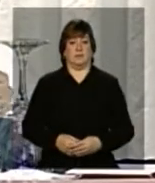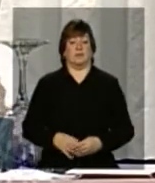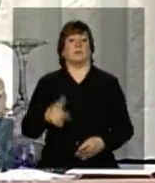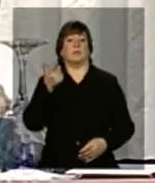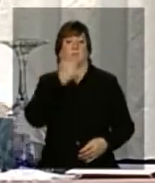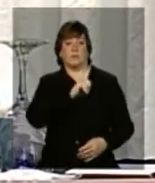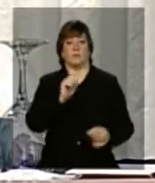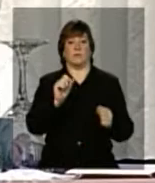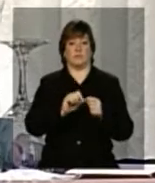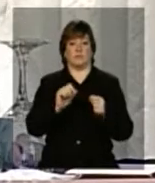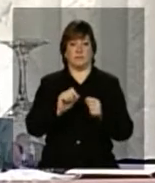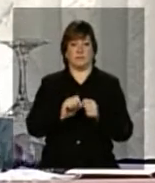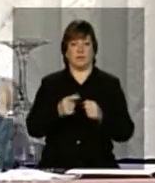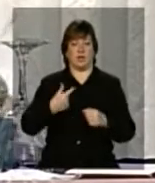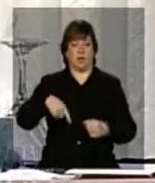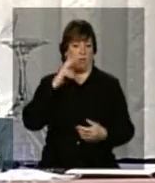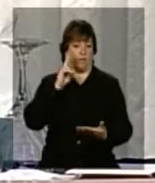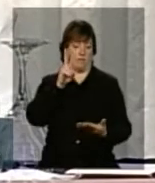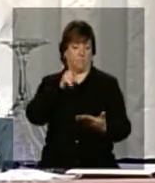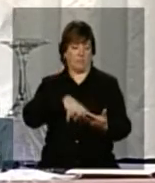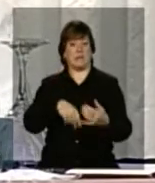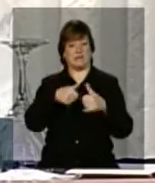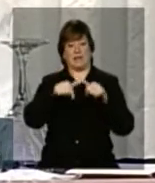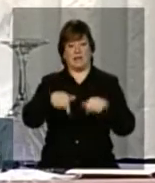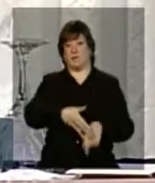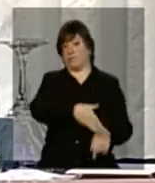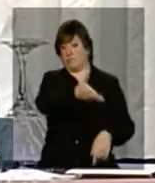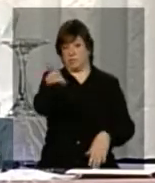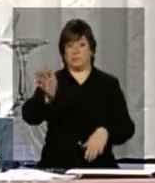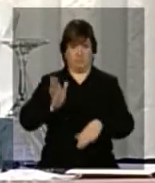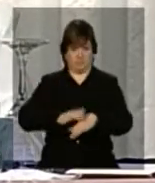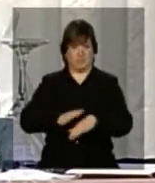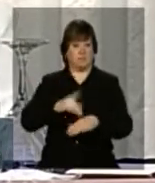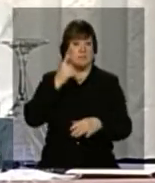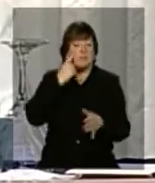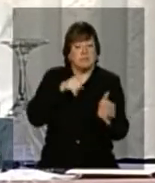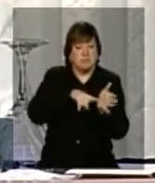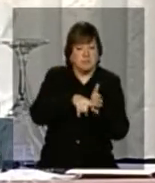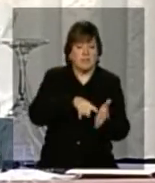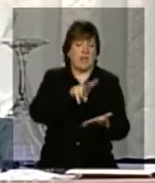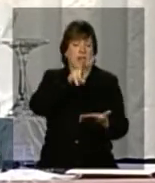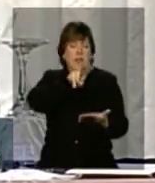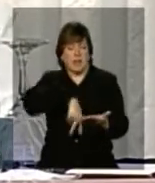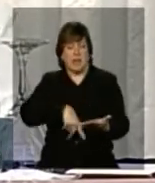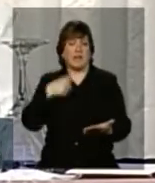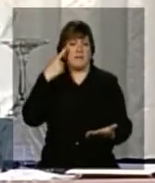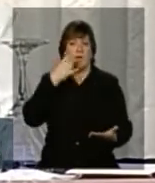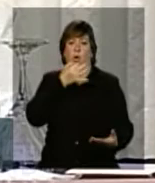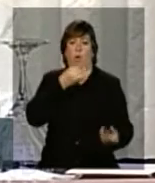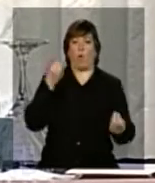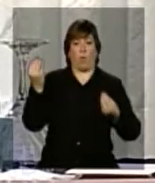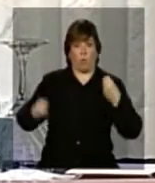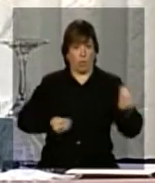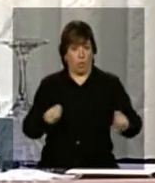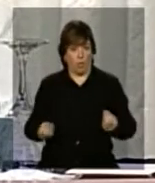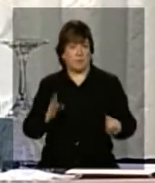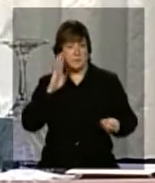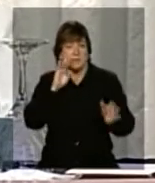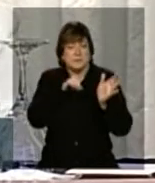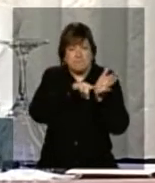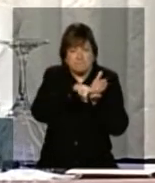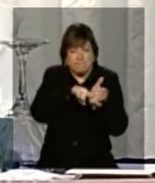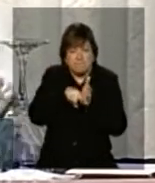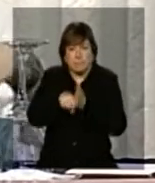saiu, a nosso ver, está aqui para avaliação de vocês, para leitura de vocês, mais criteriosa,